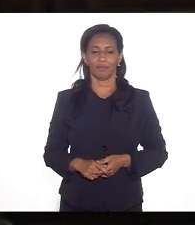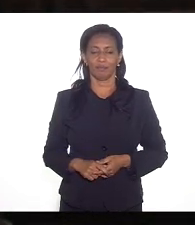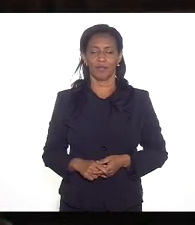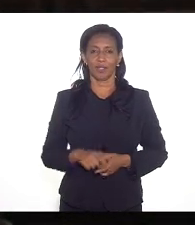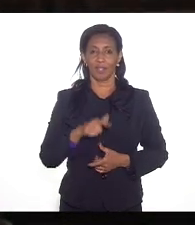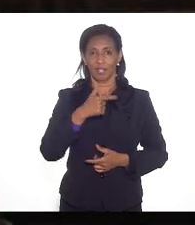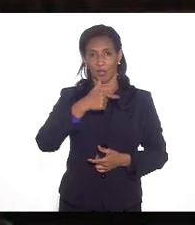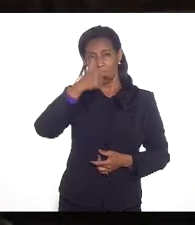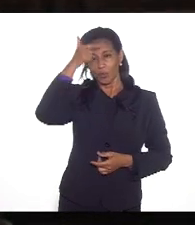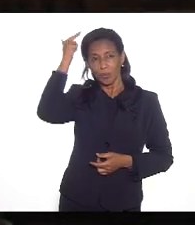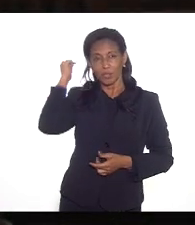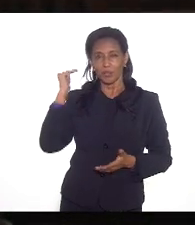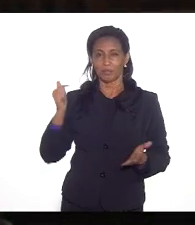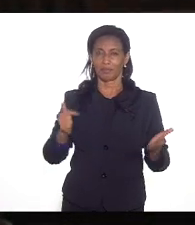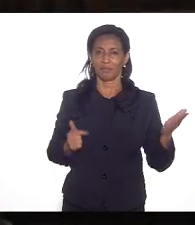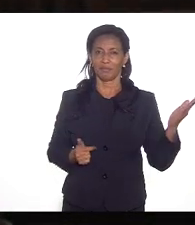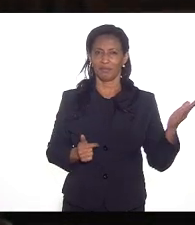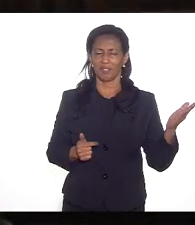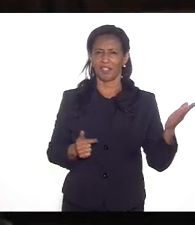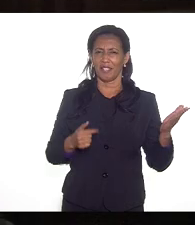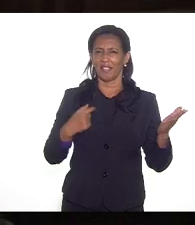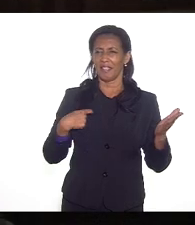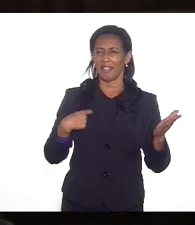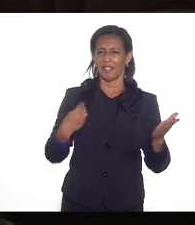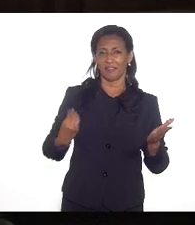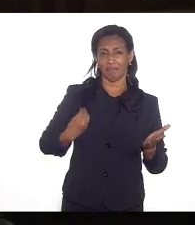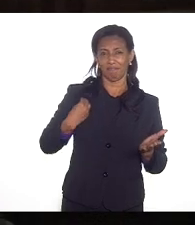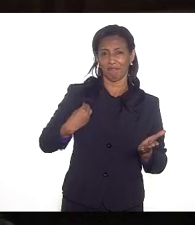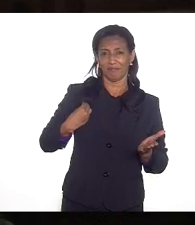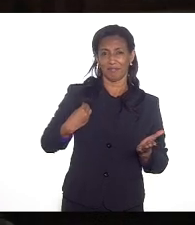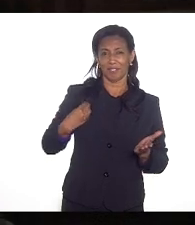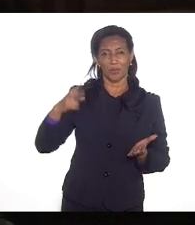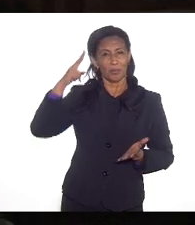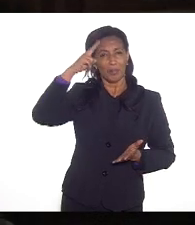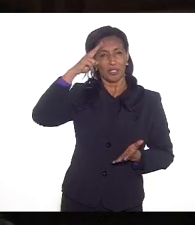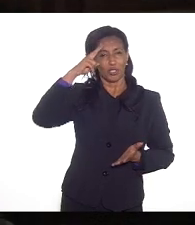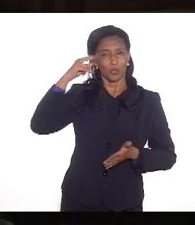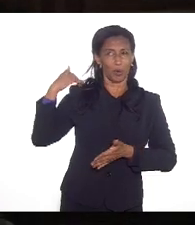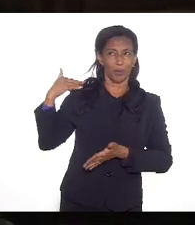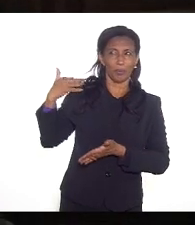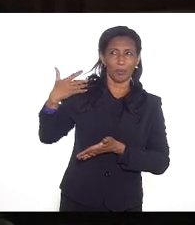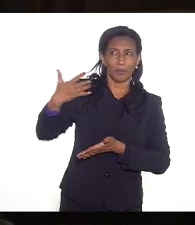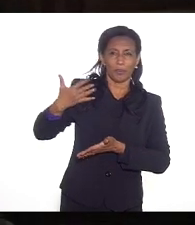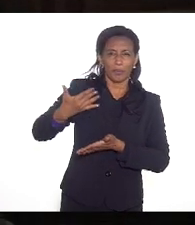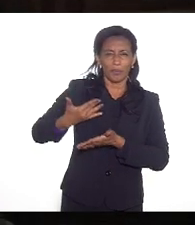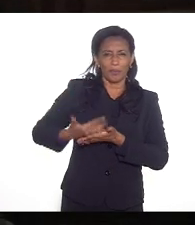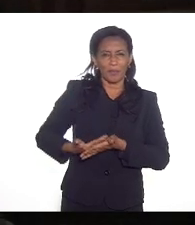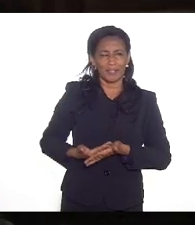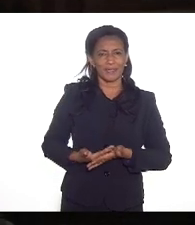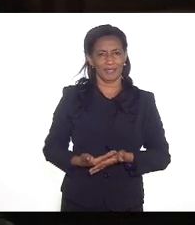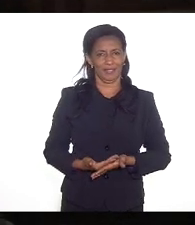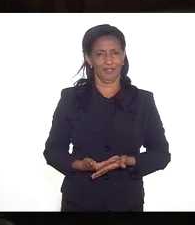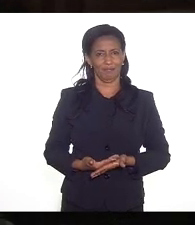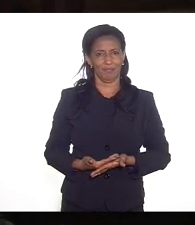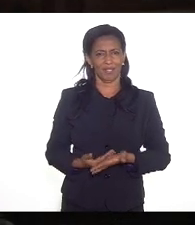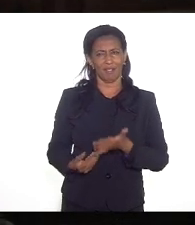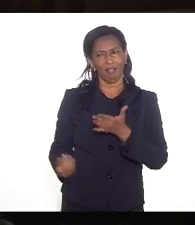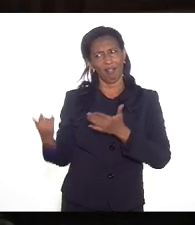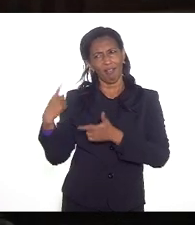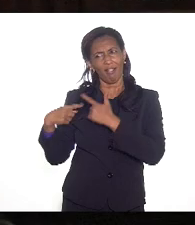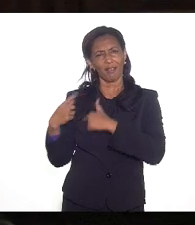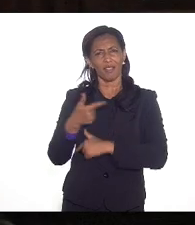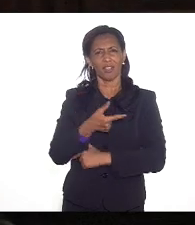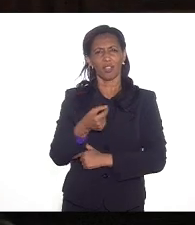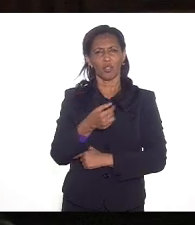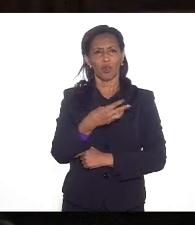Luiz Paulo vem escrevendo E desde 2003 uma das páginas